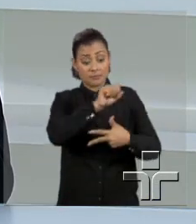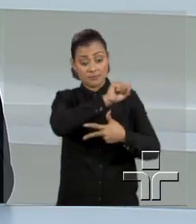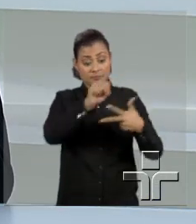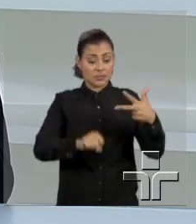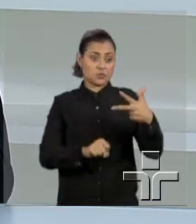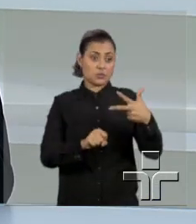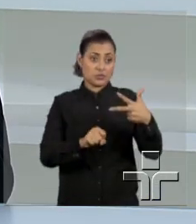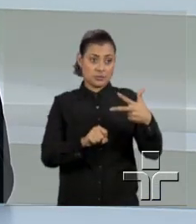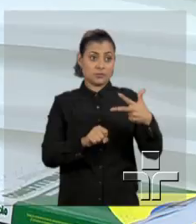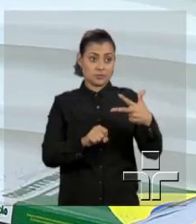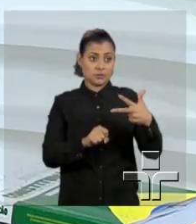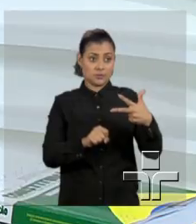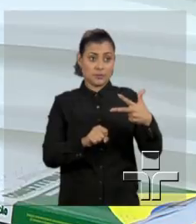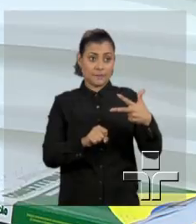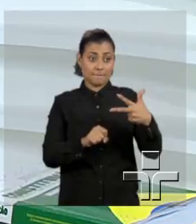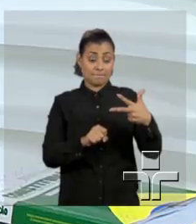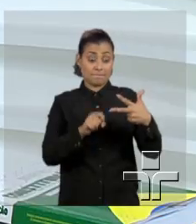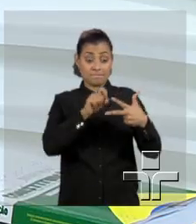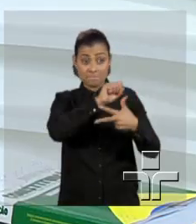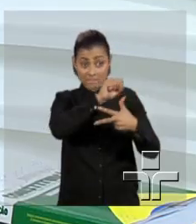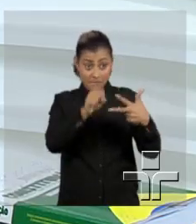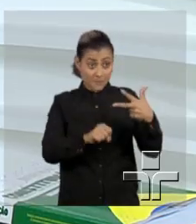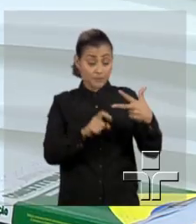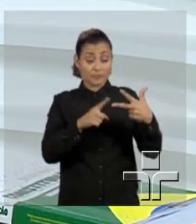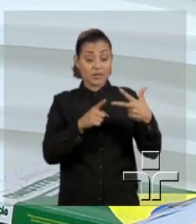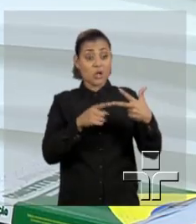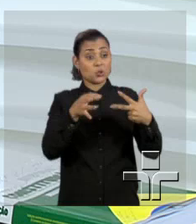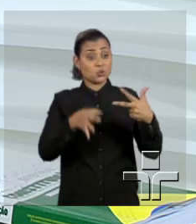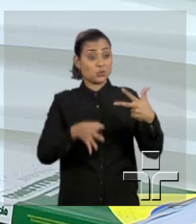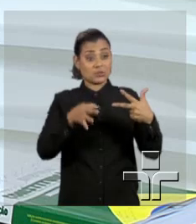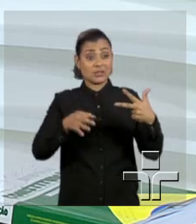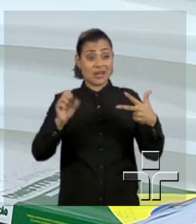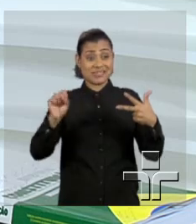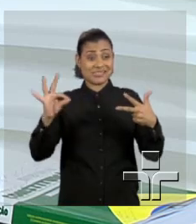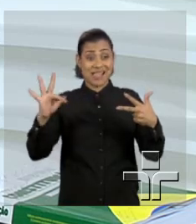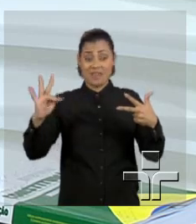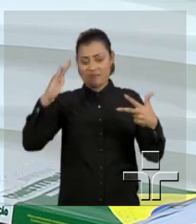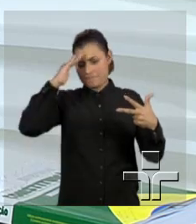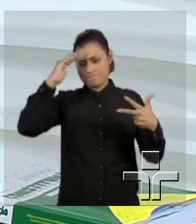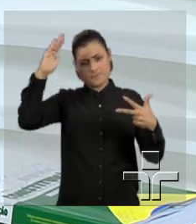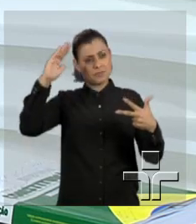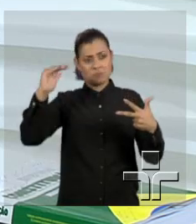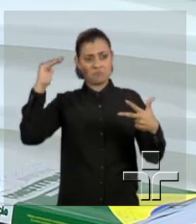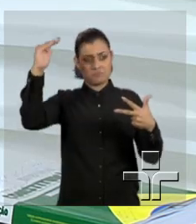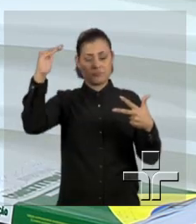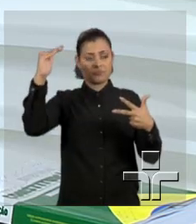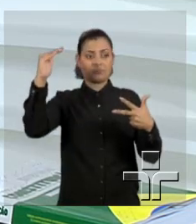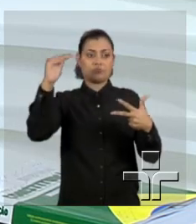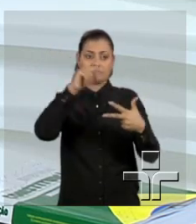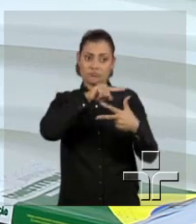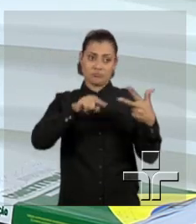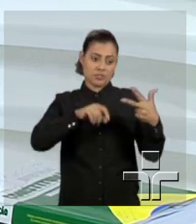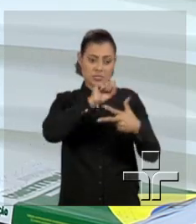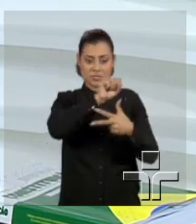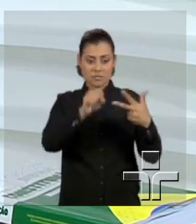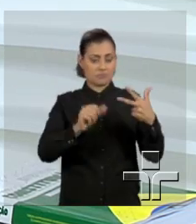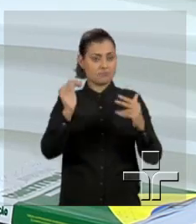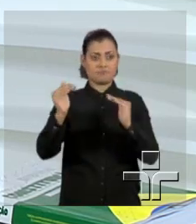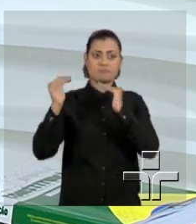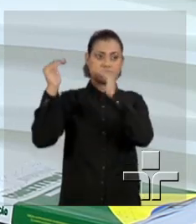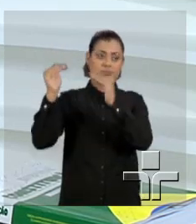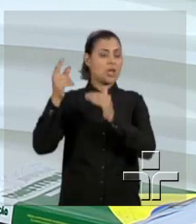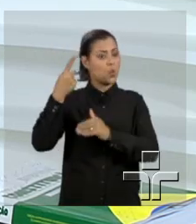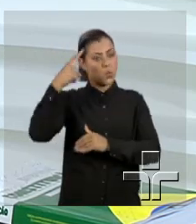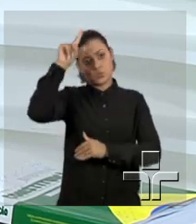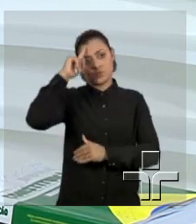poderes. No âmbito do judiciário, ele é o mais alto. No âmbito dos 3 poderes, ele é o extremo. É o derradeiro, é o que fala por